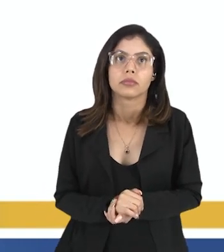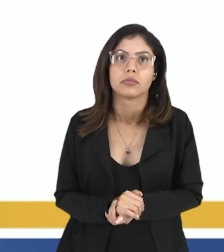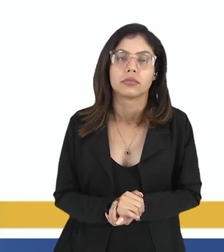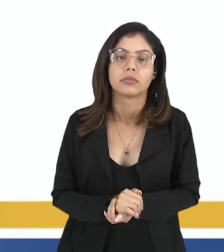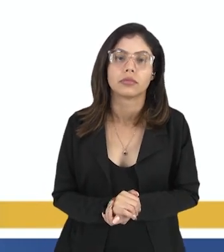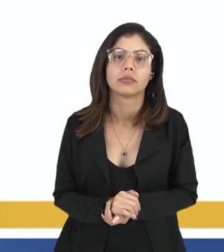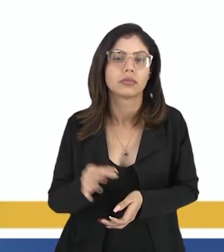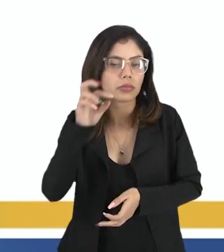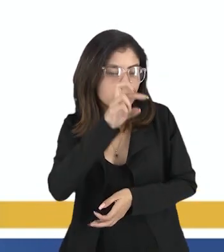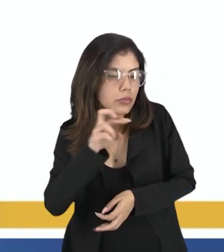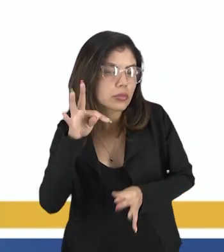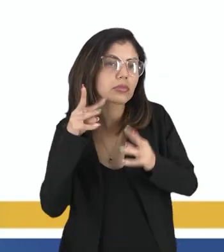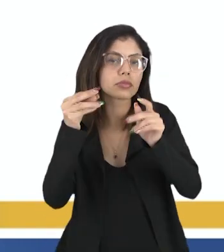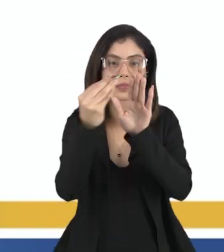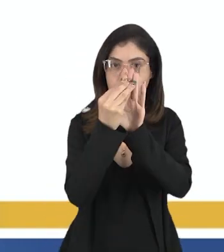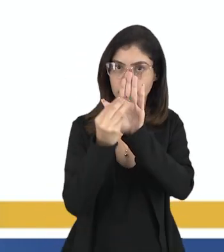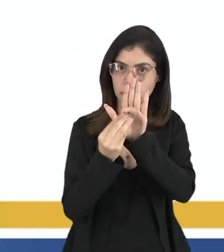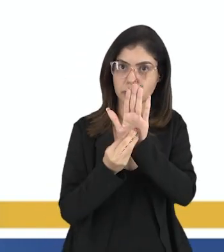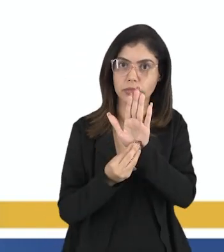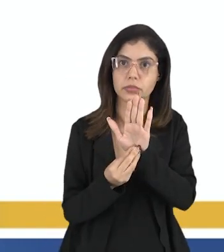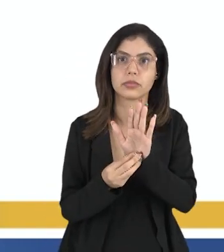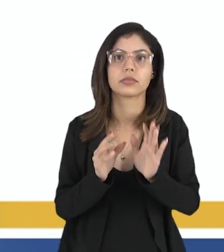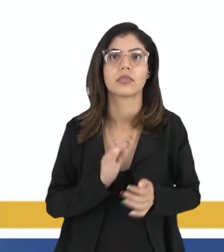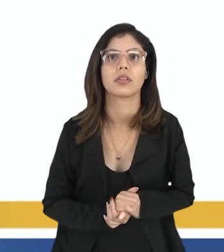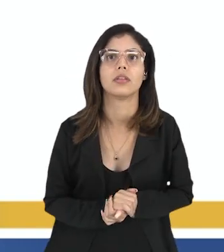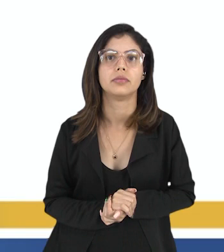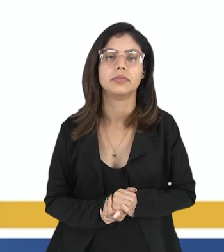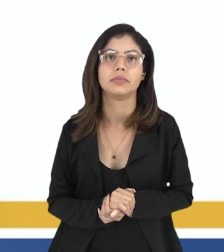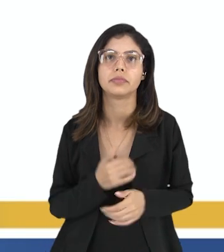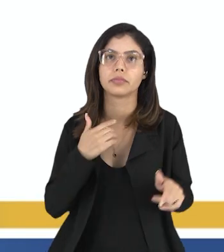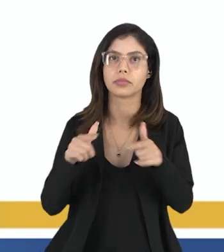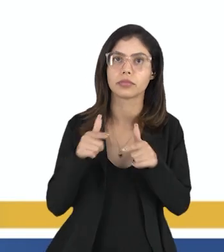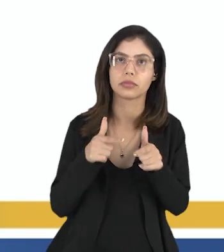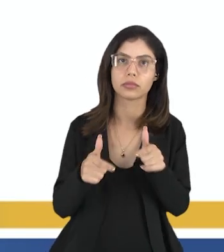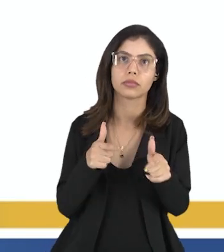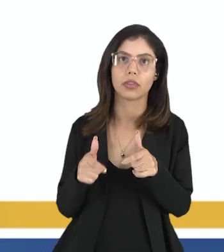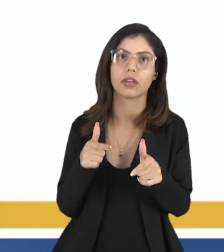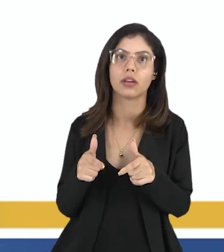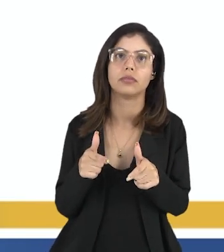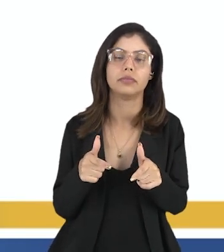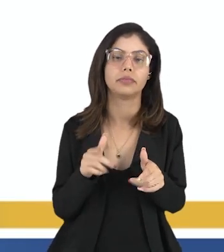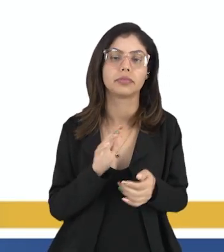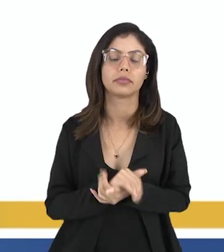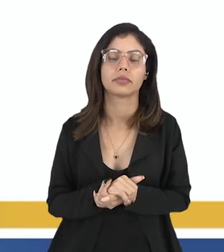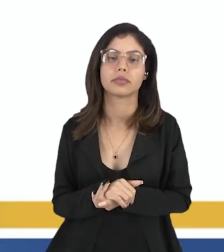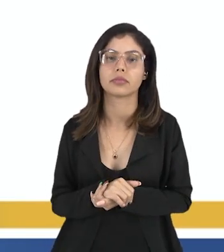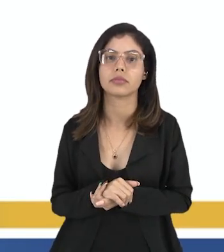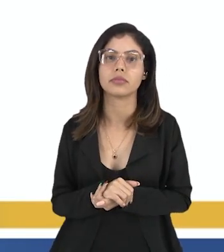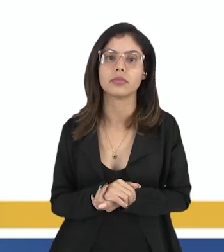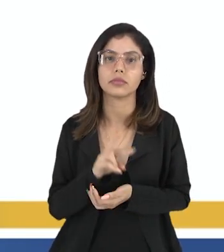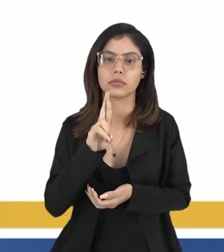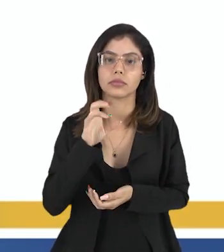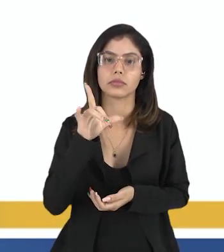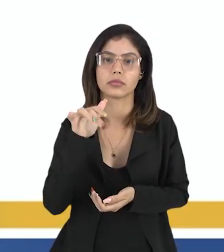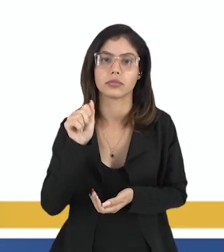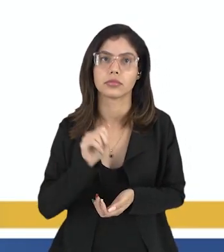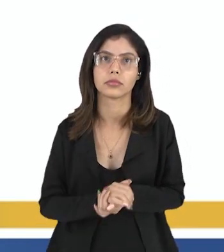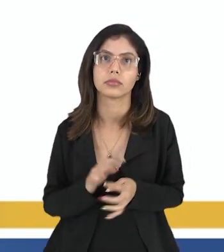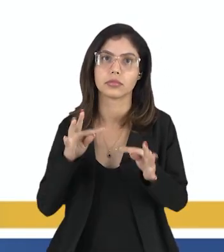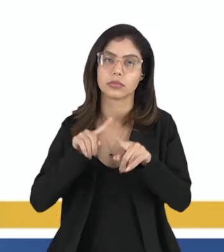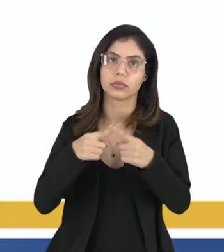para analisar os dados, ele não vem aqui trabalhando a questão assim de questões raciais,